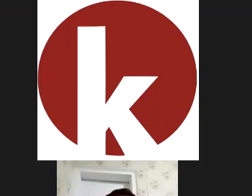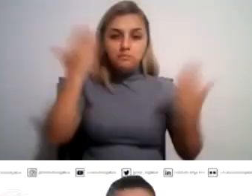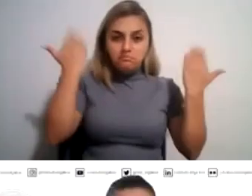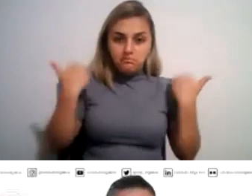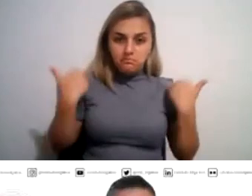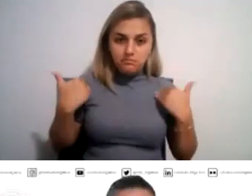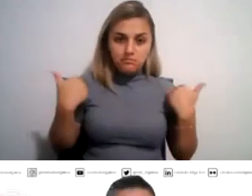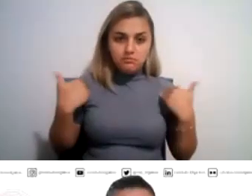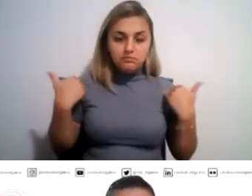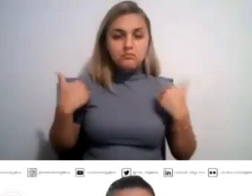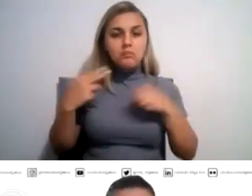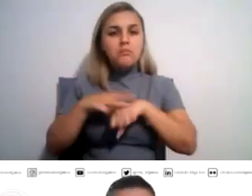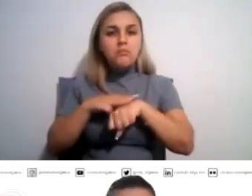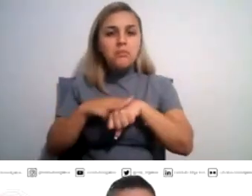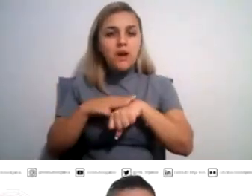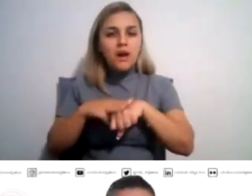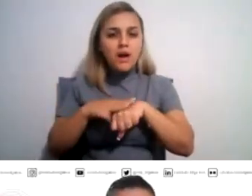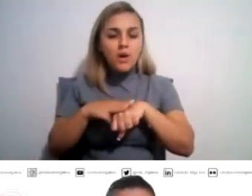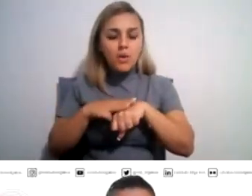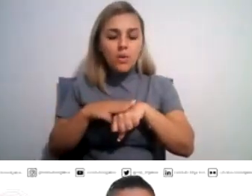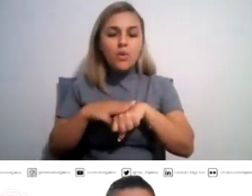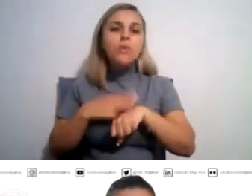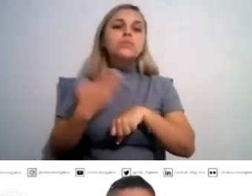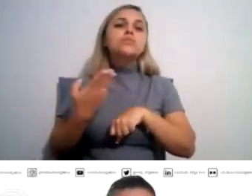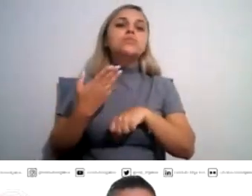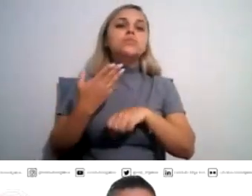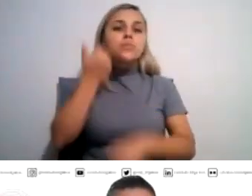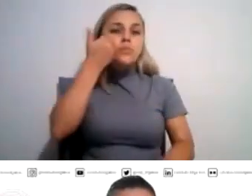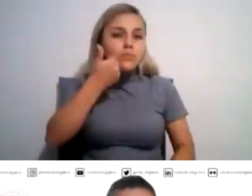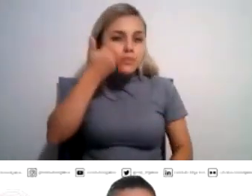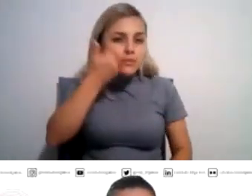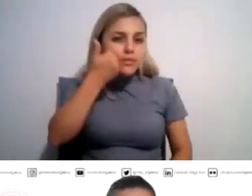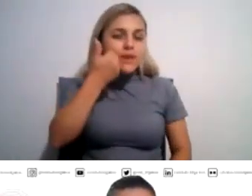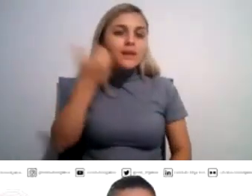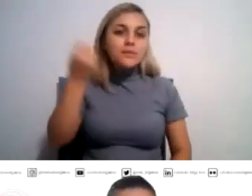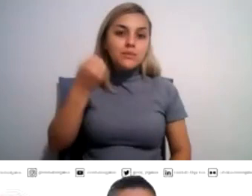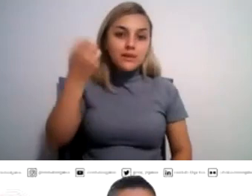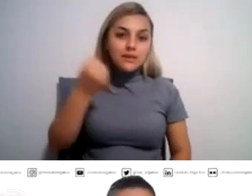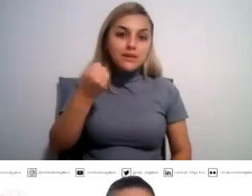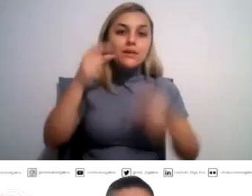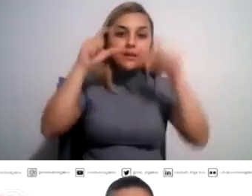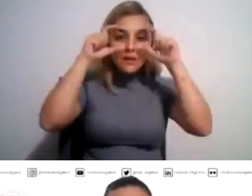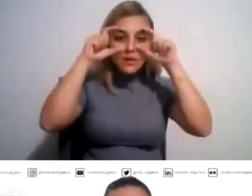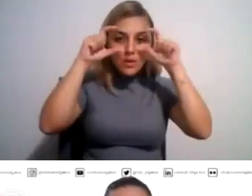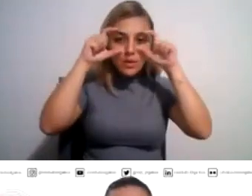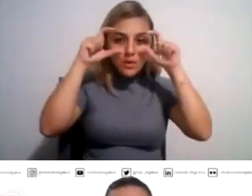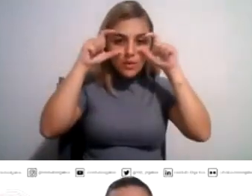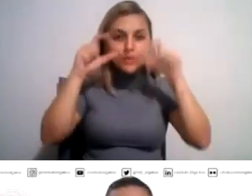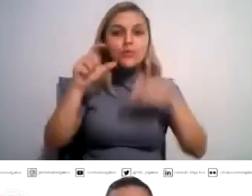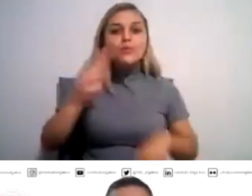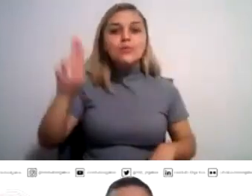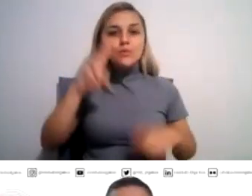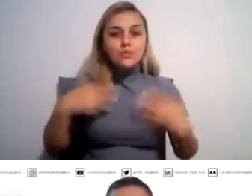castanhos, de pele clara, e usa óculos também, e também está vestindo uma camiseta do Olga